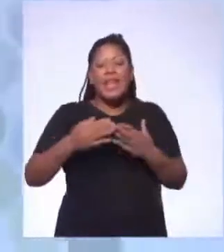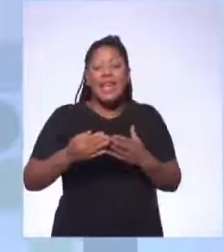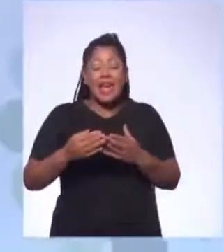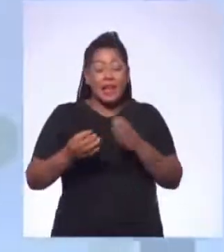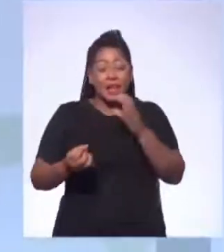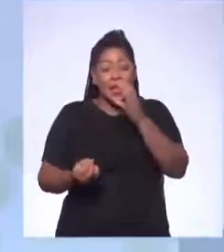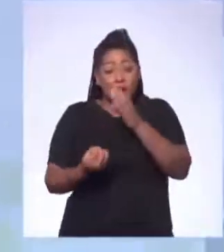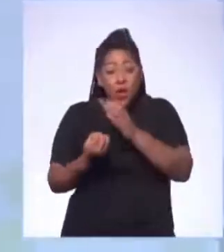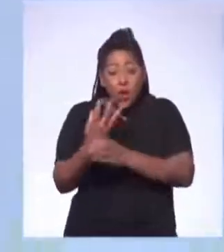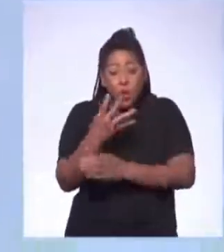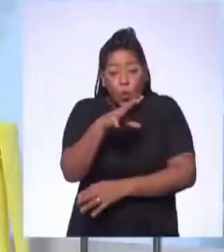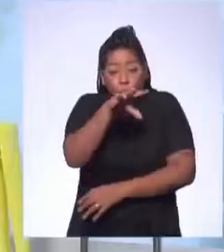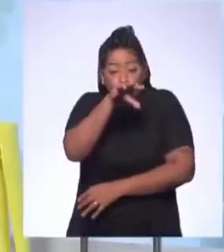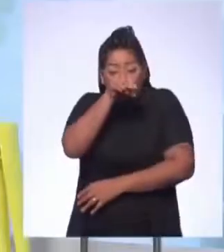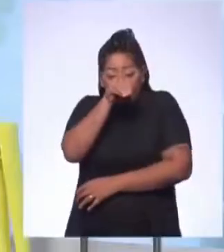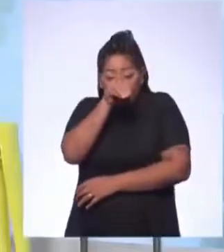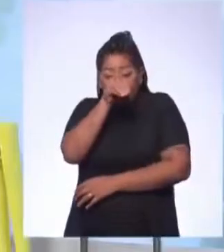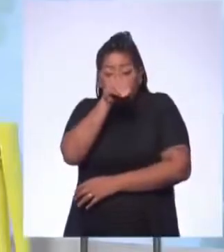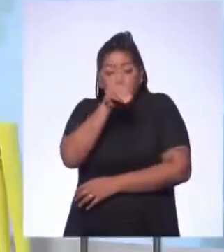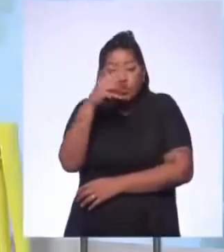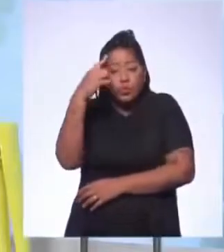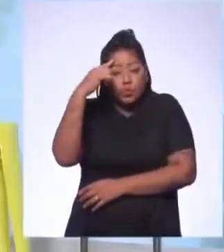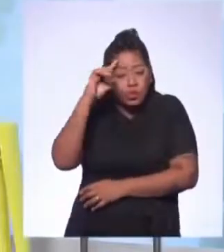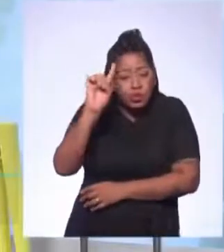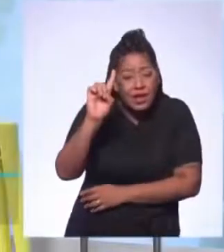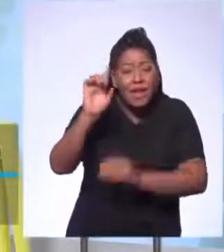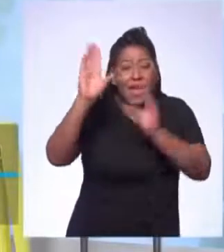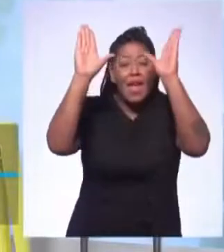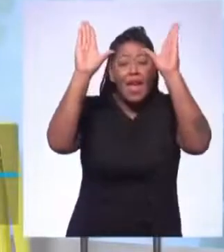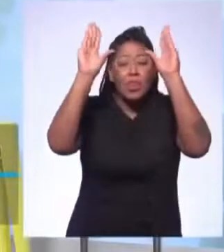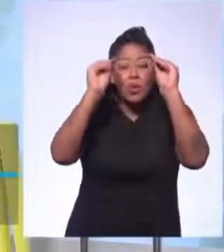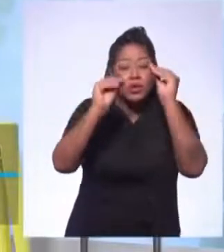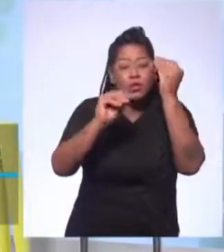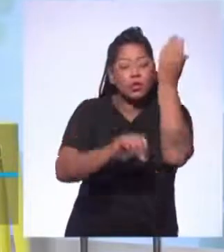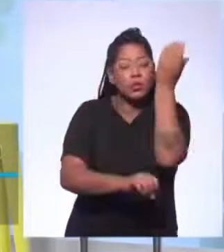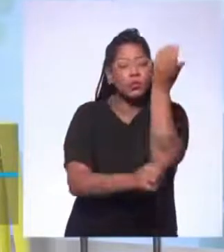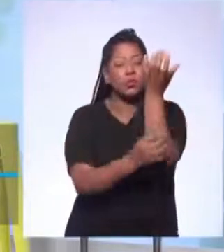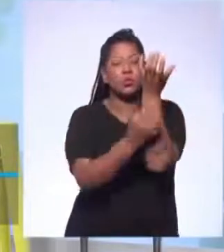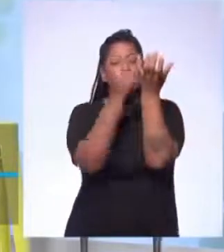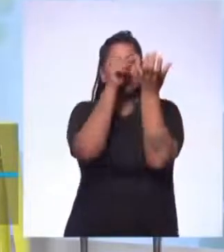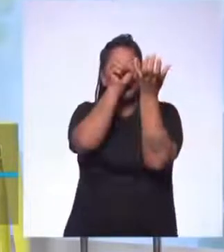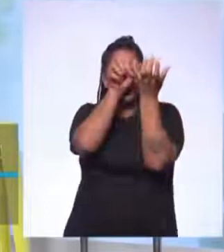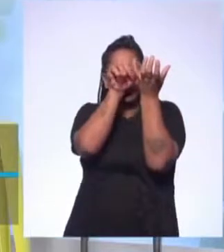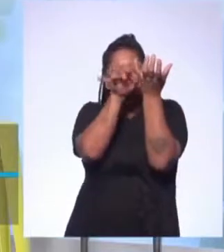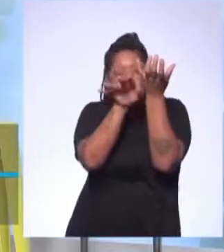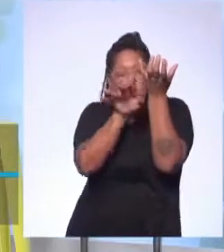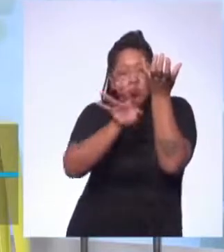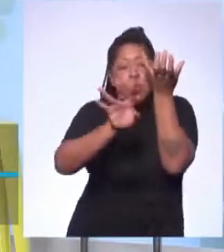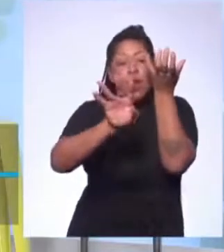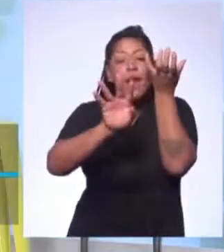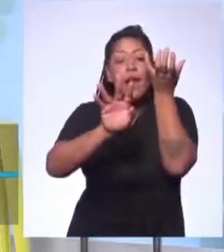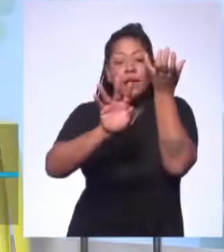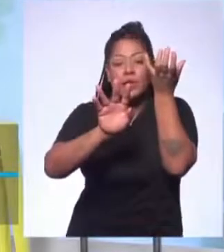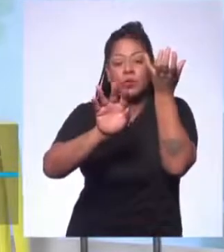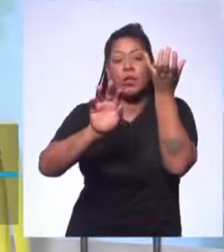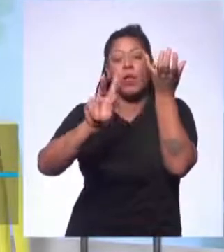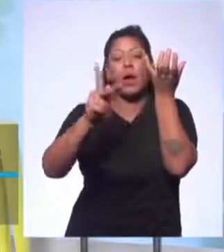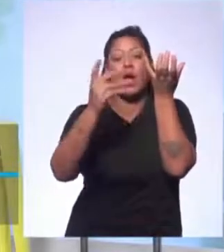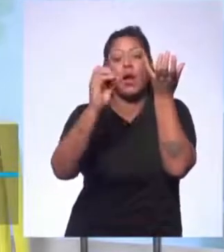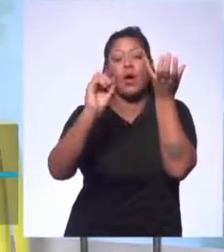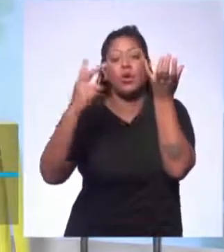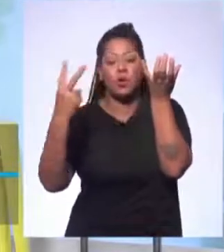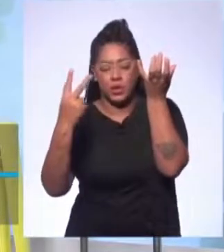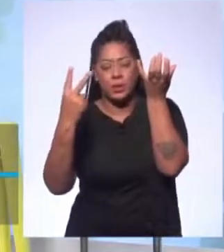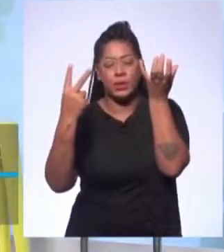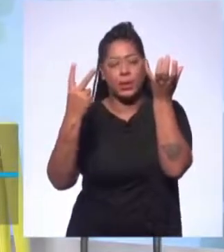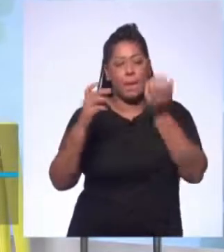Então, durante a noite, elas absorvem o gás oxigênio e eliminam o gás carbônico. Certo?